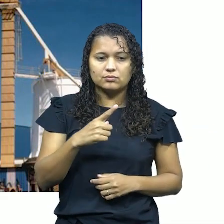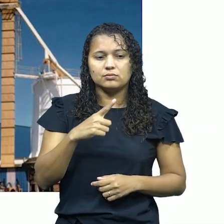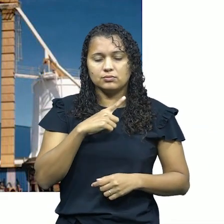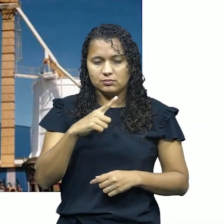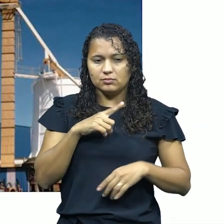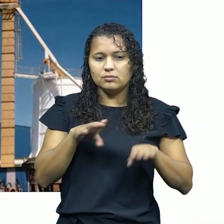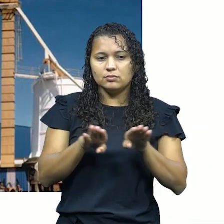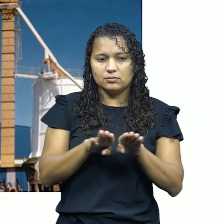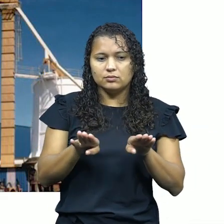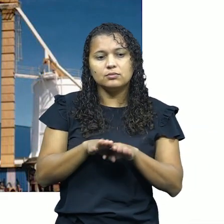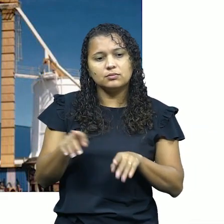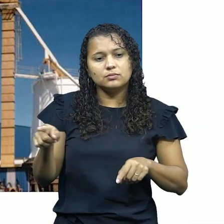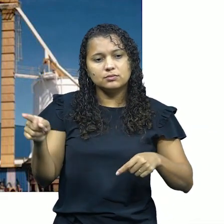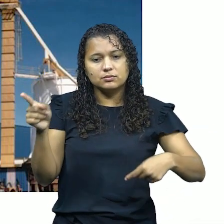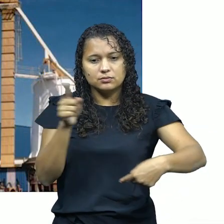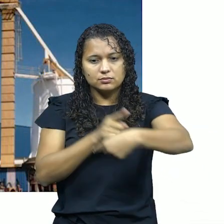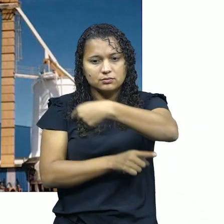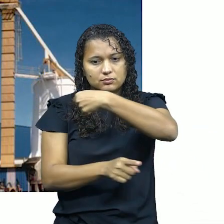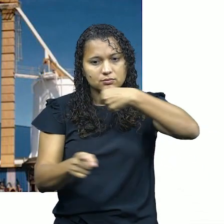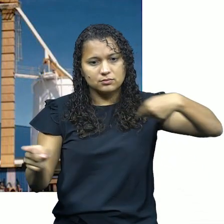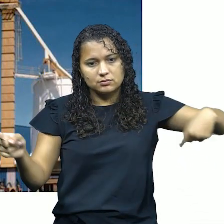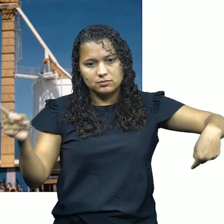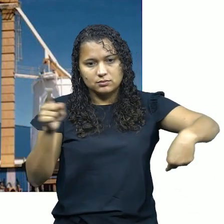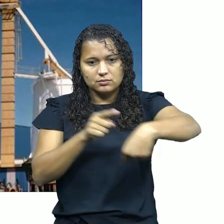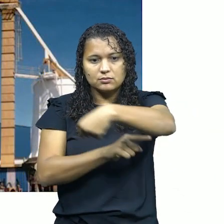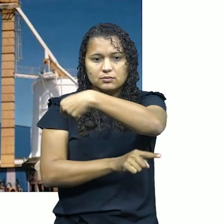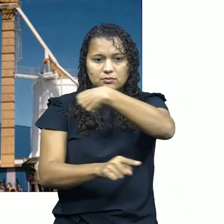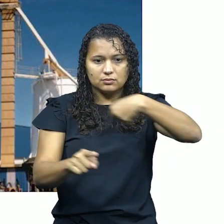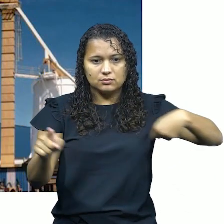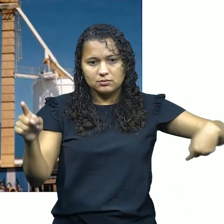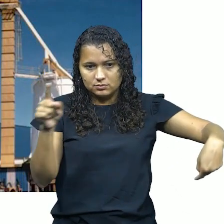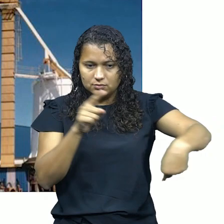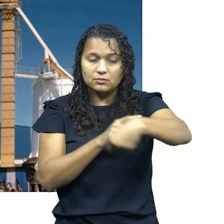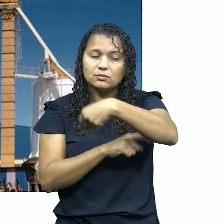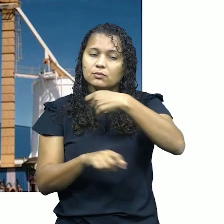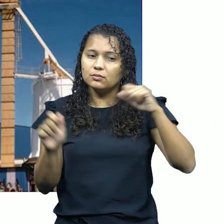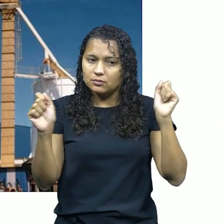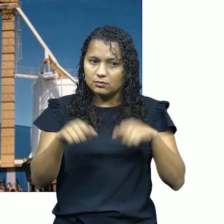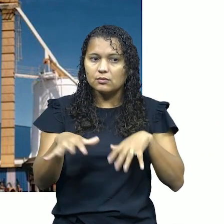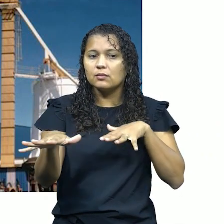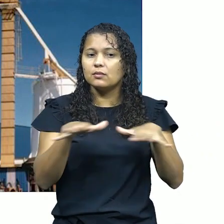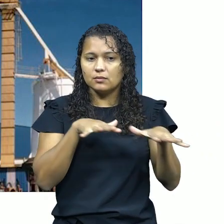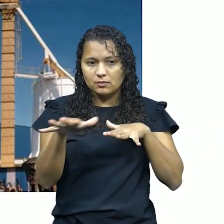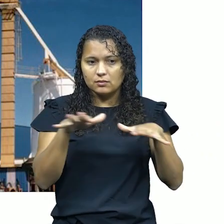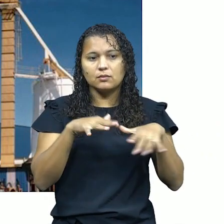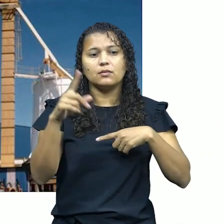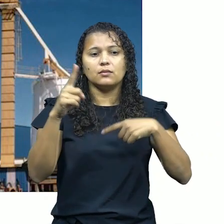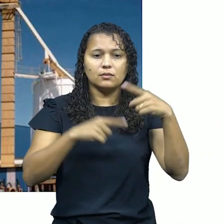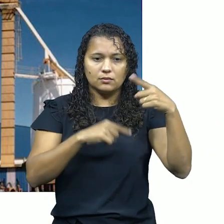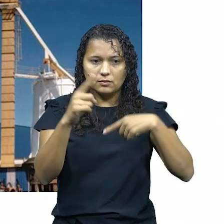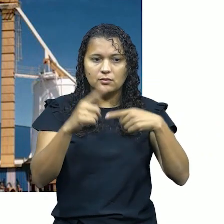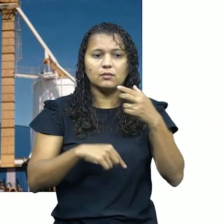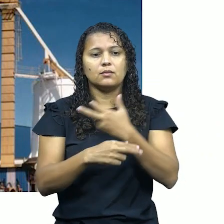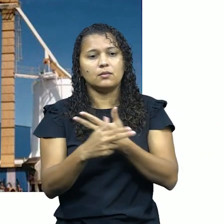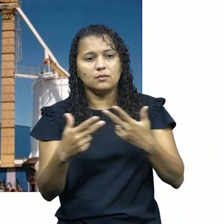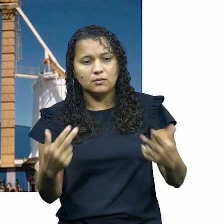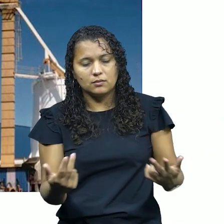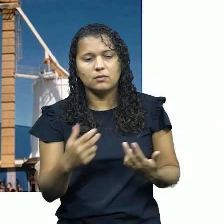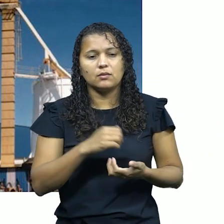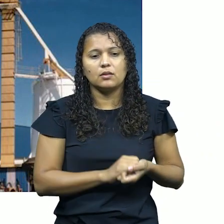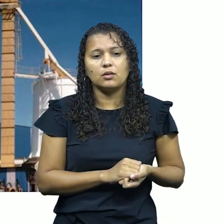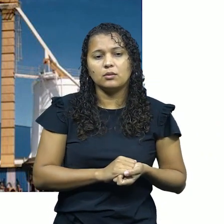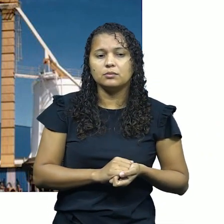Nós temos também a correia transportadora, ou seja, são equipamentos para transporte ou movimentação de materiais a